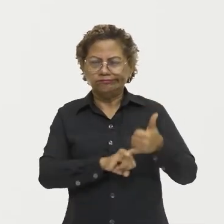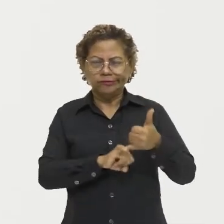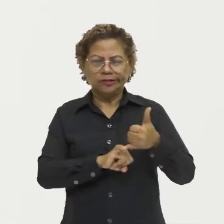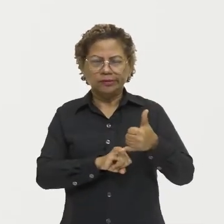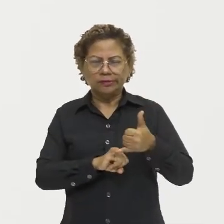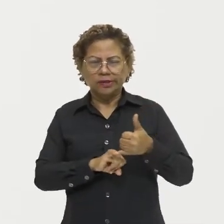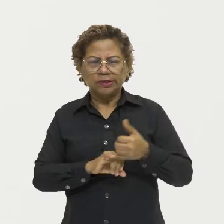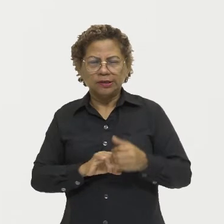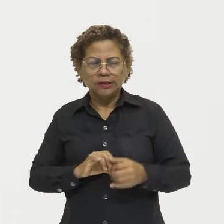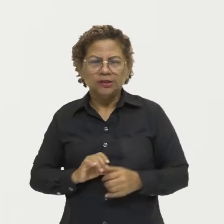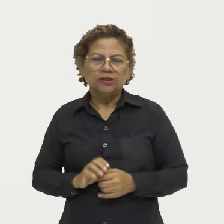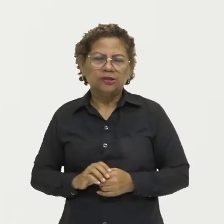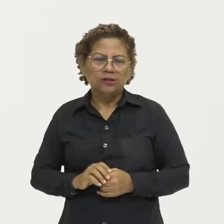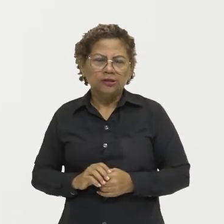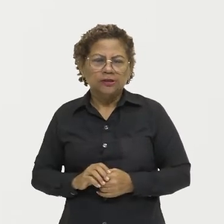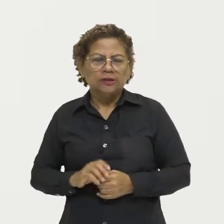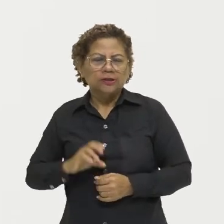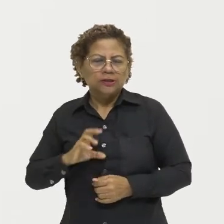cruelmente.